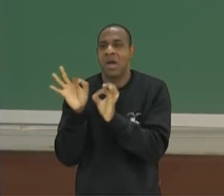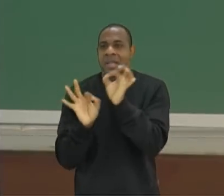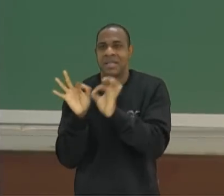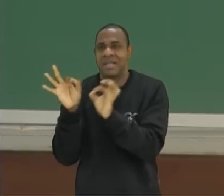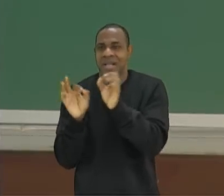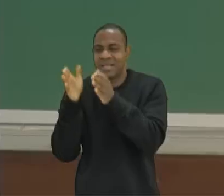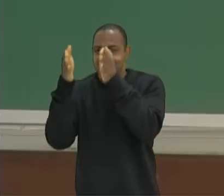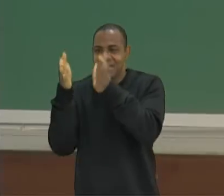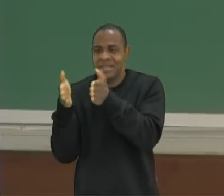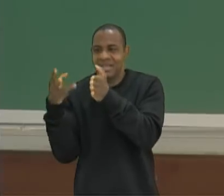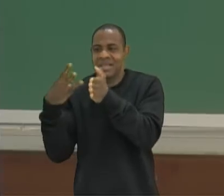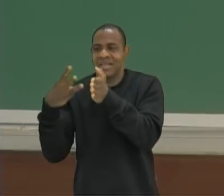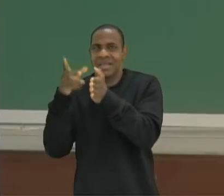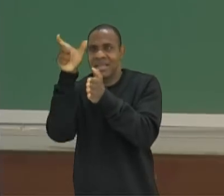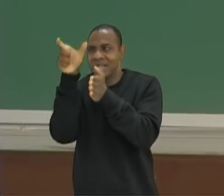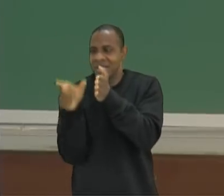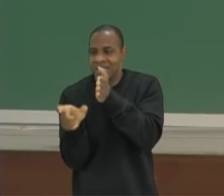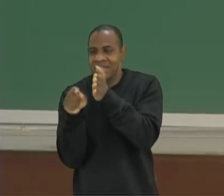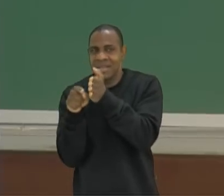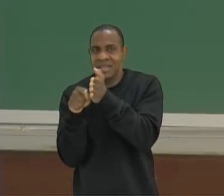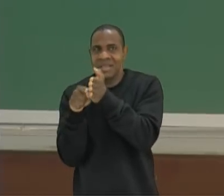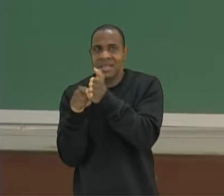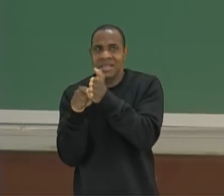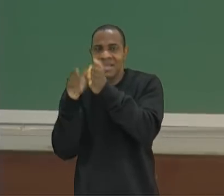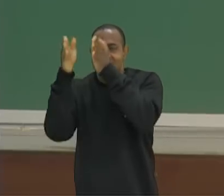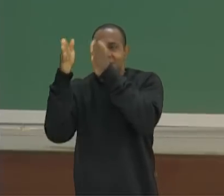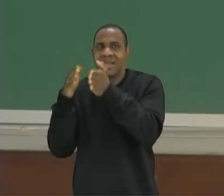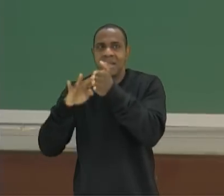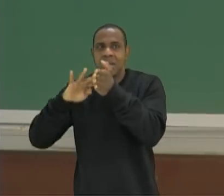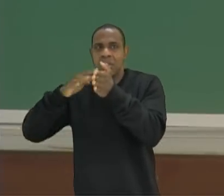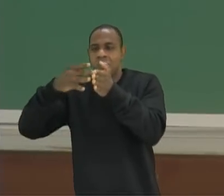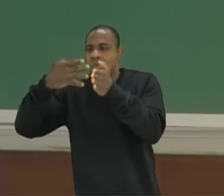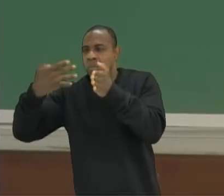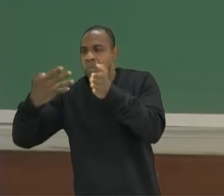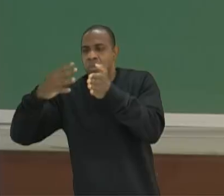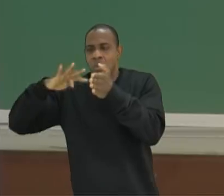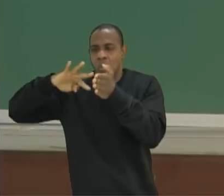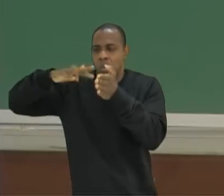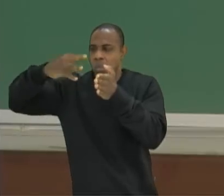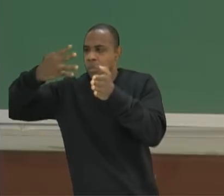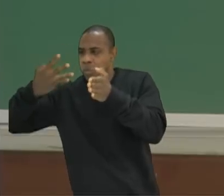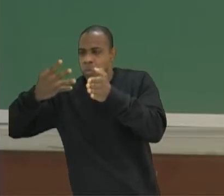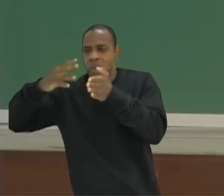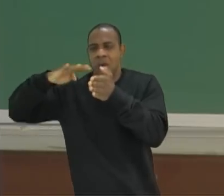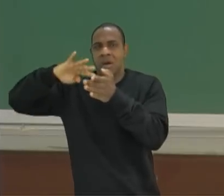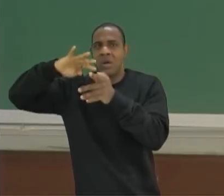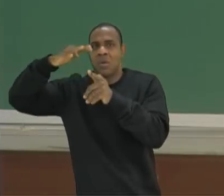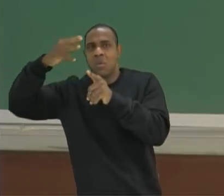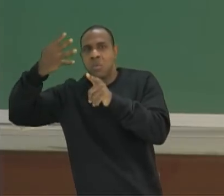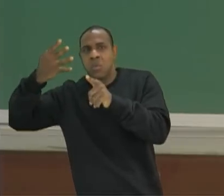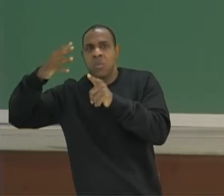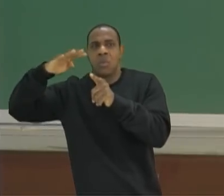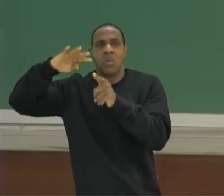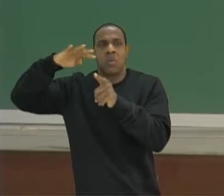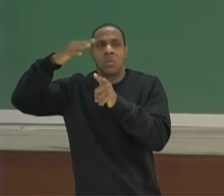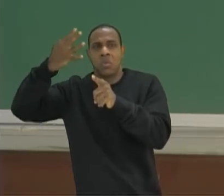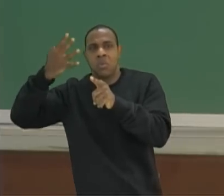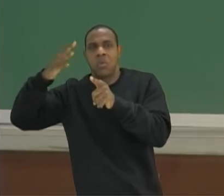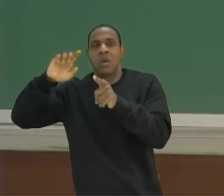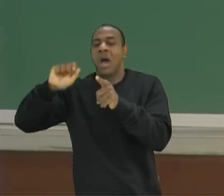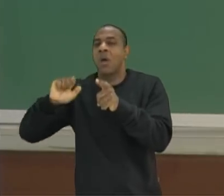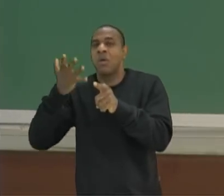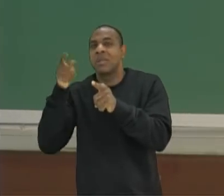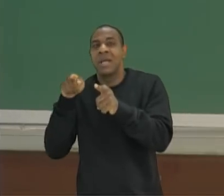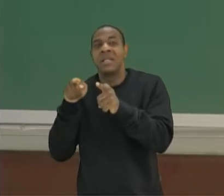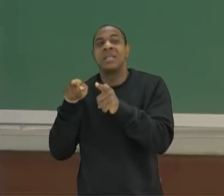organizada. Por quê? Você está limitando ainda mais o espaço que você vai estar passando. Quando acontece